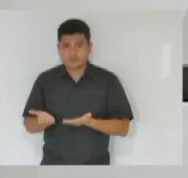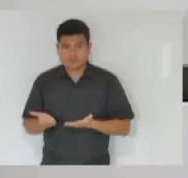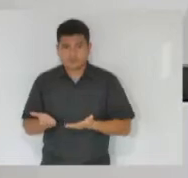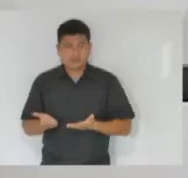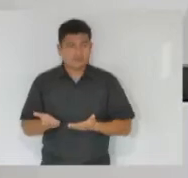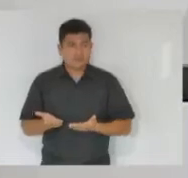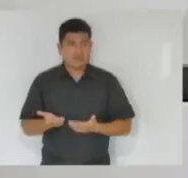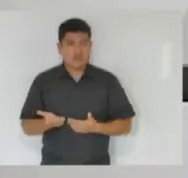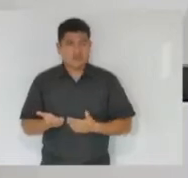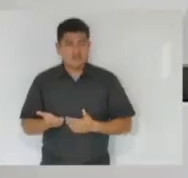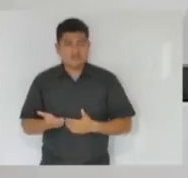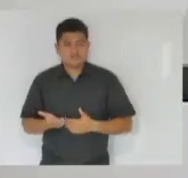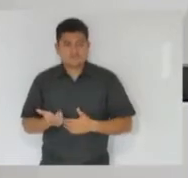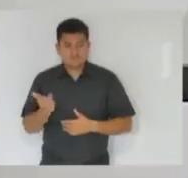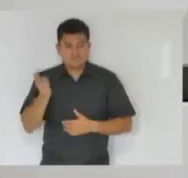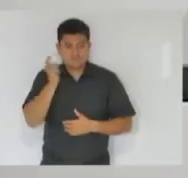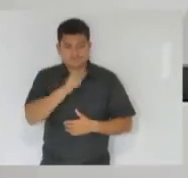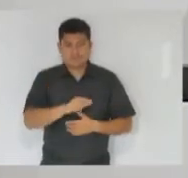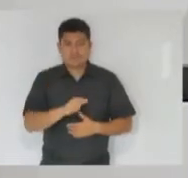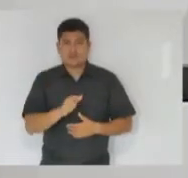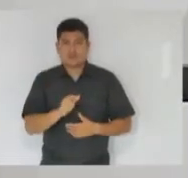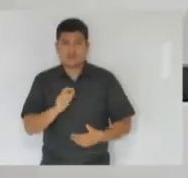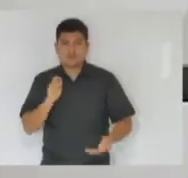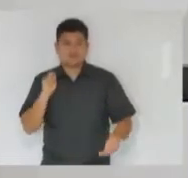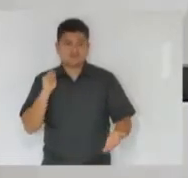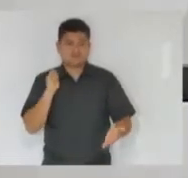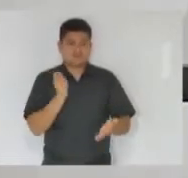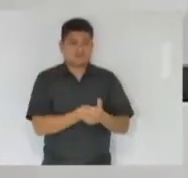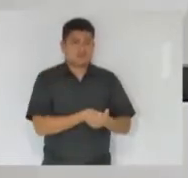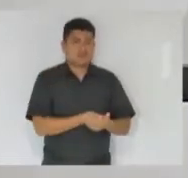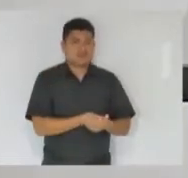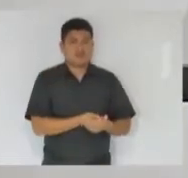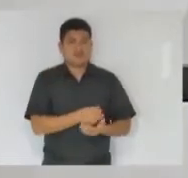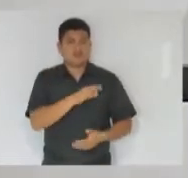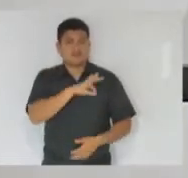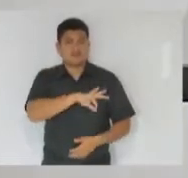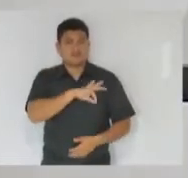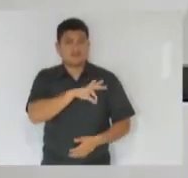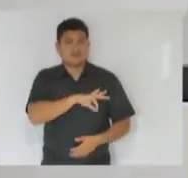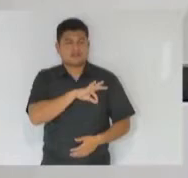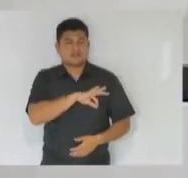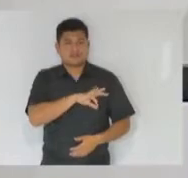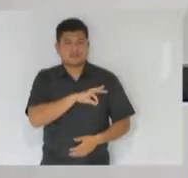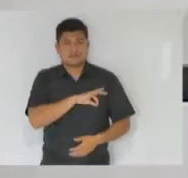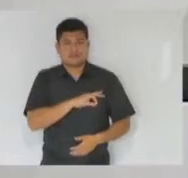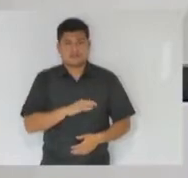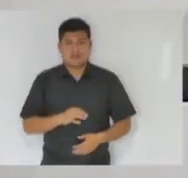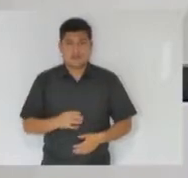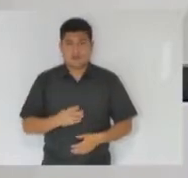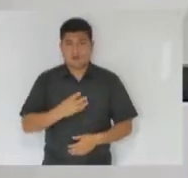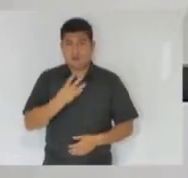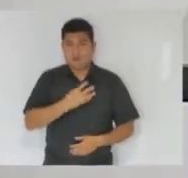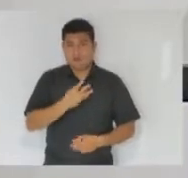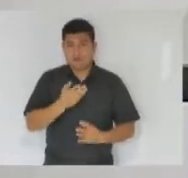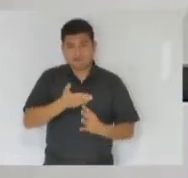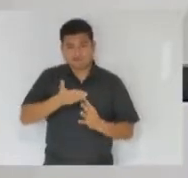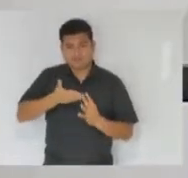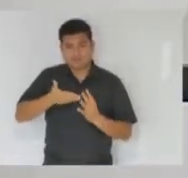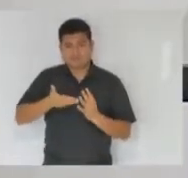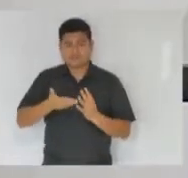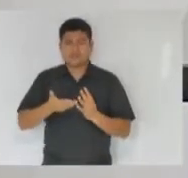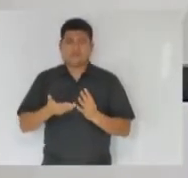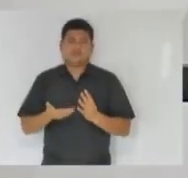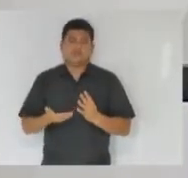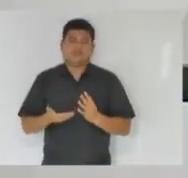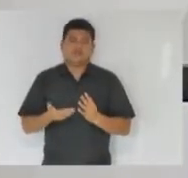hospital, e queimou essa gordura que tinha no caixa. Então, dos 4 parcelas não repassadas. E aí foi